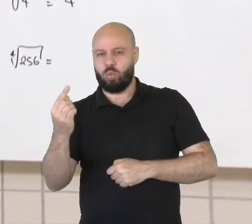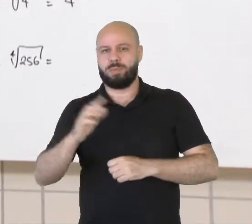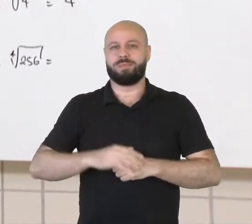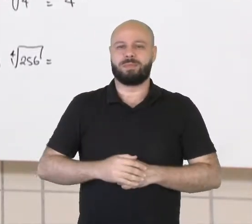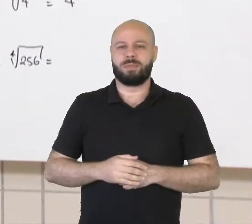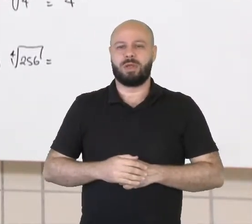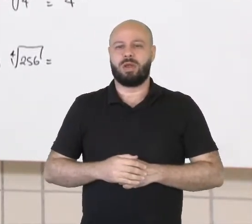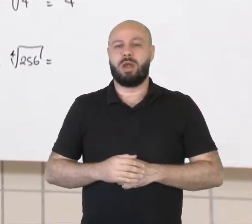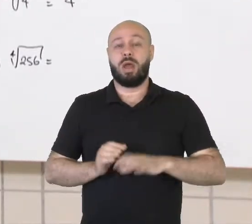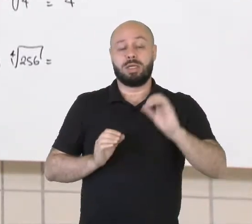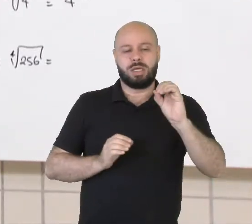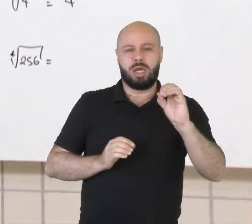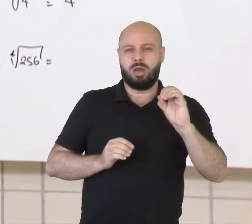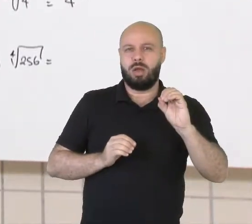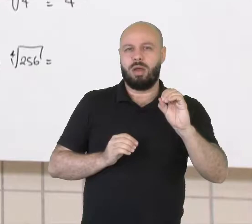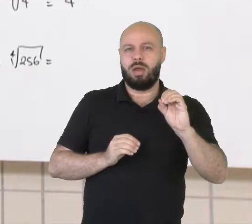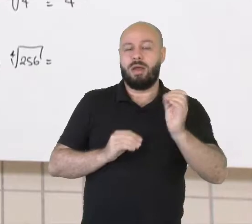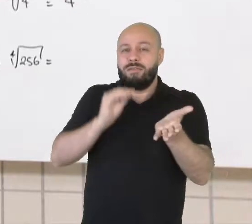Ausência